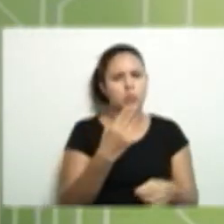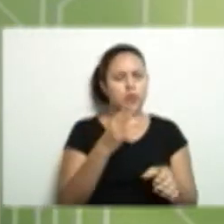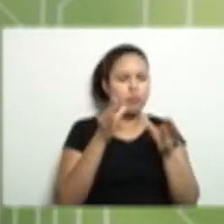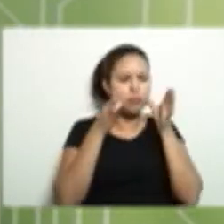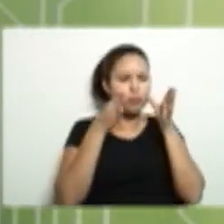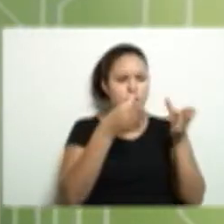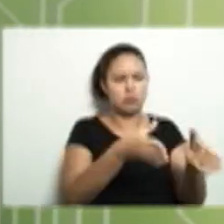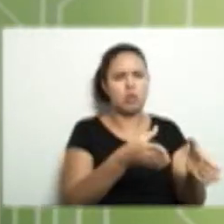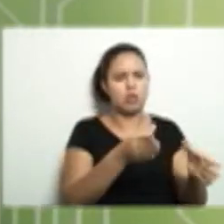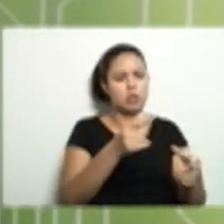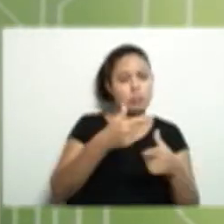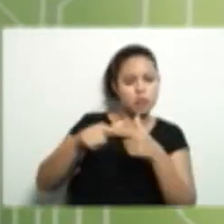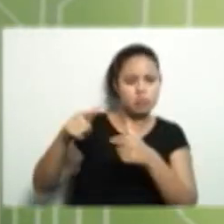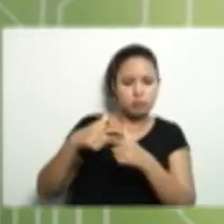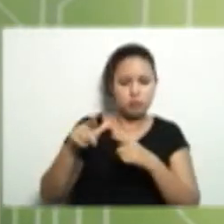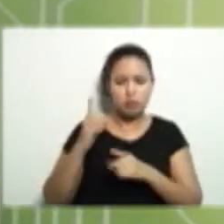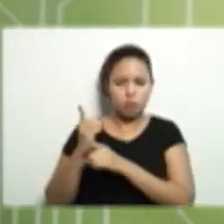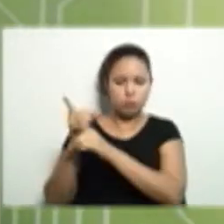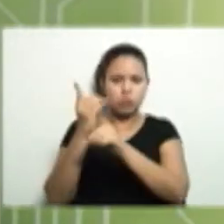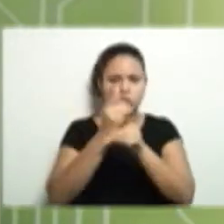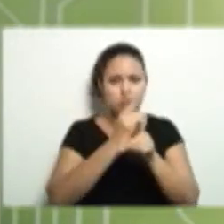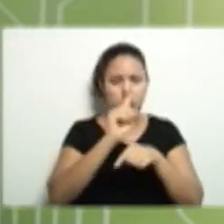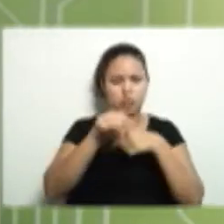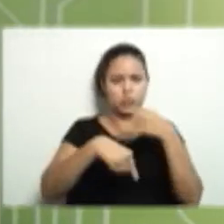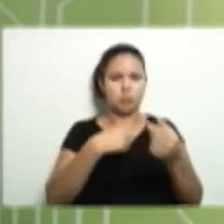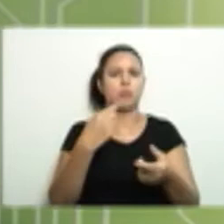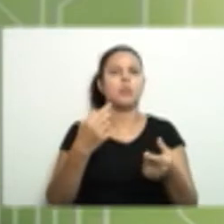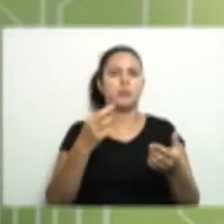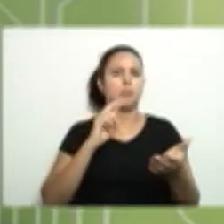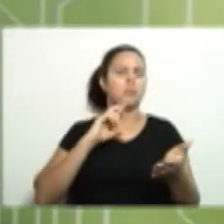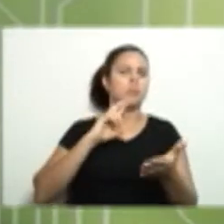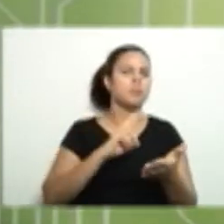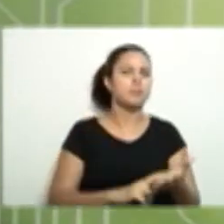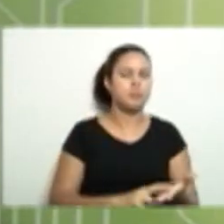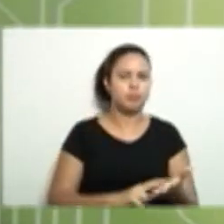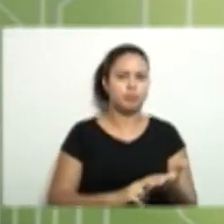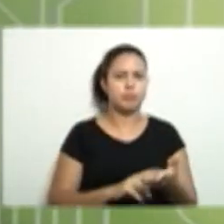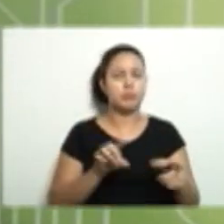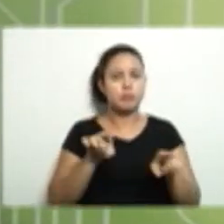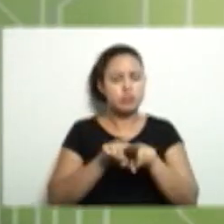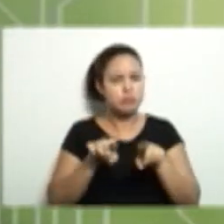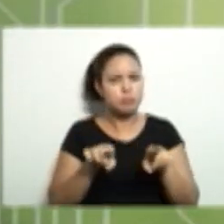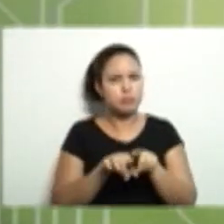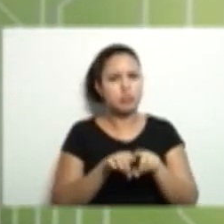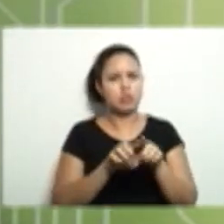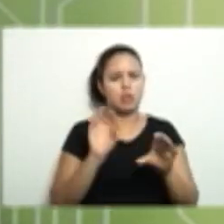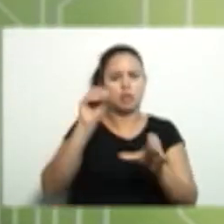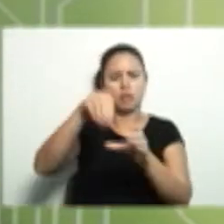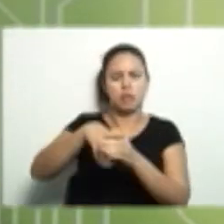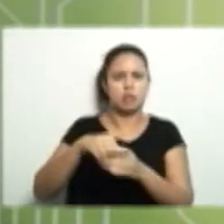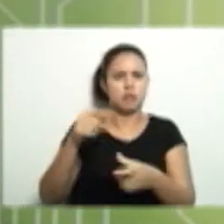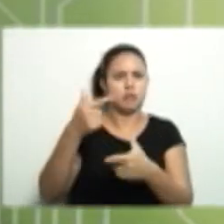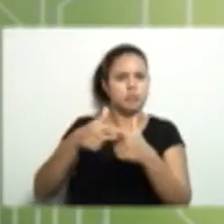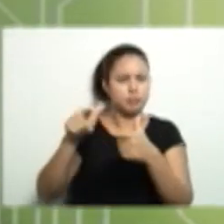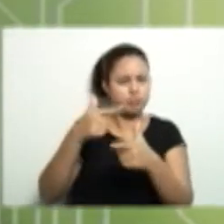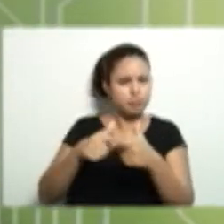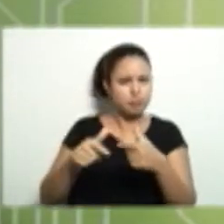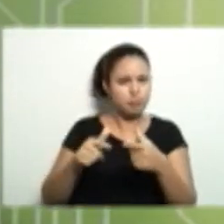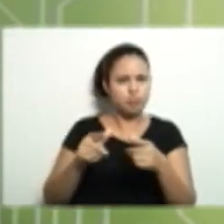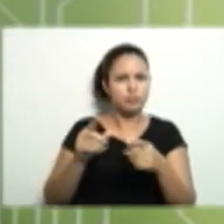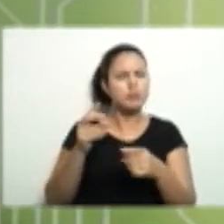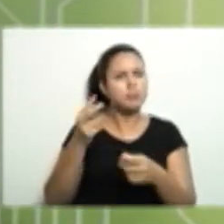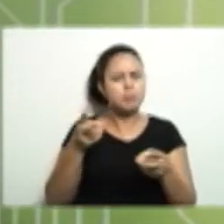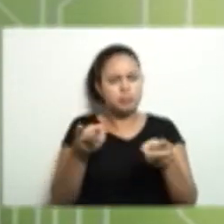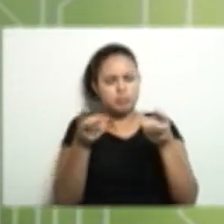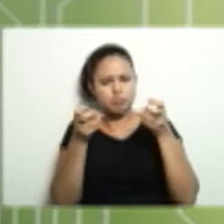e solucionar problemas. Dentro mesmo do diagnóstico dos problemas, a gente vê uma estratégia de políticas